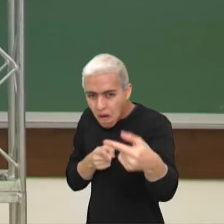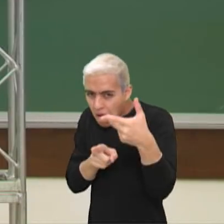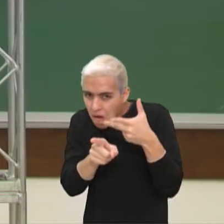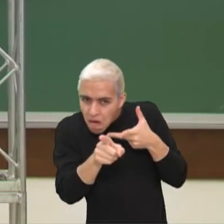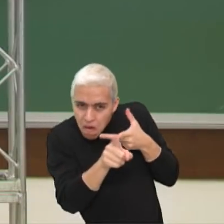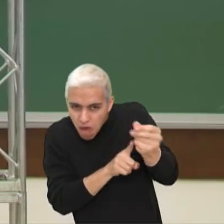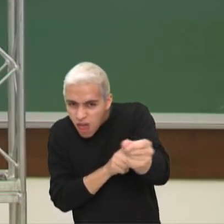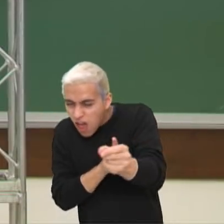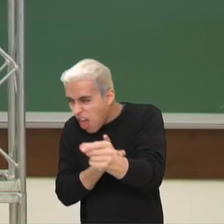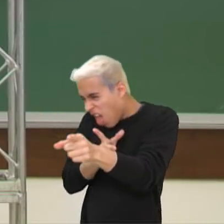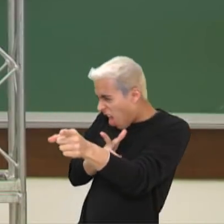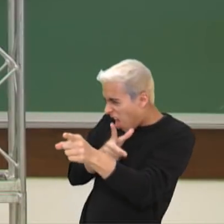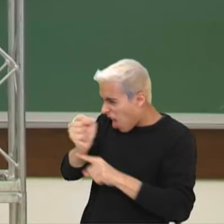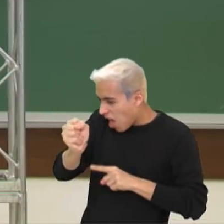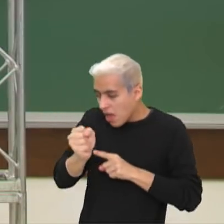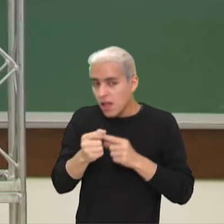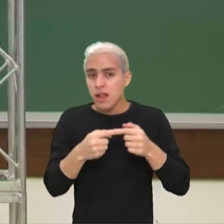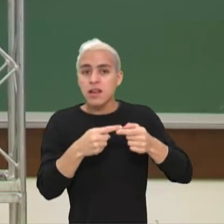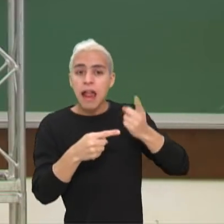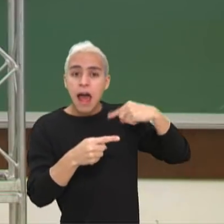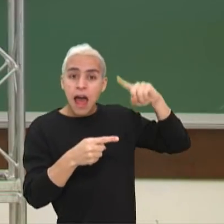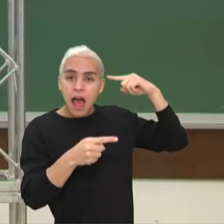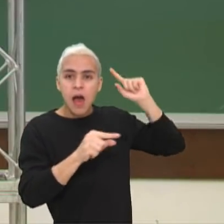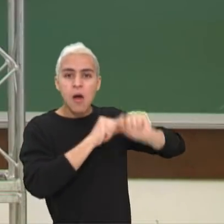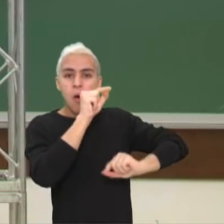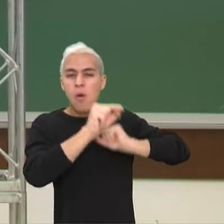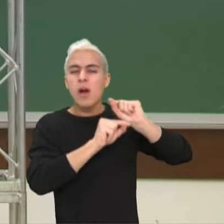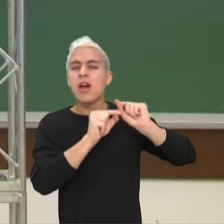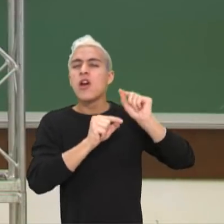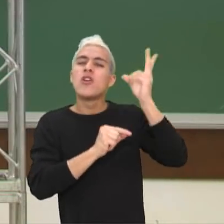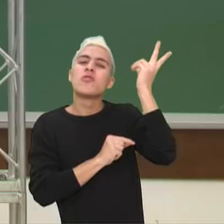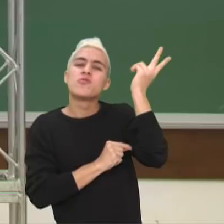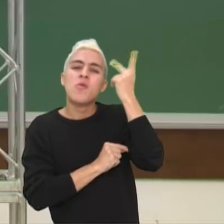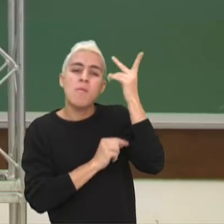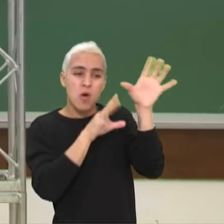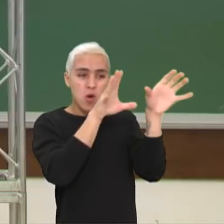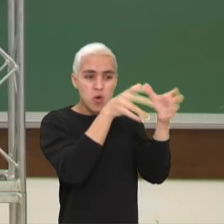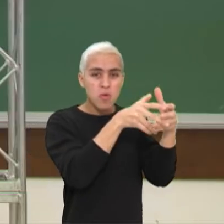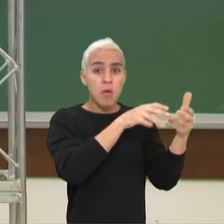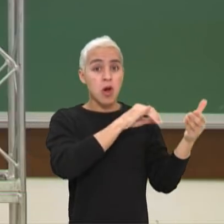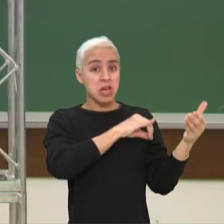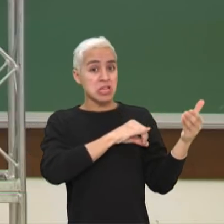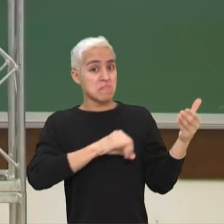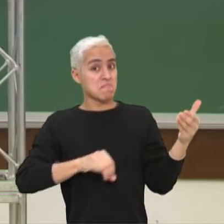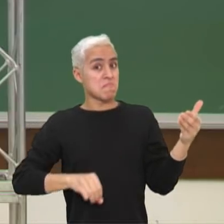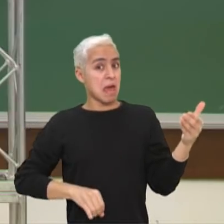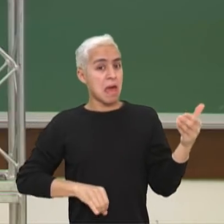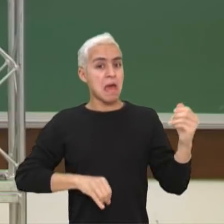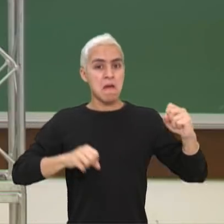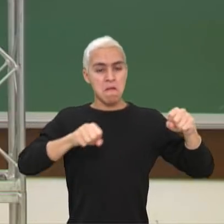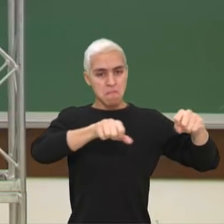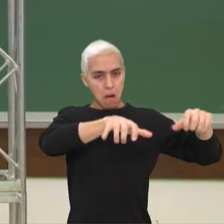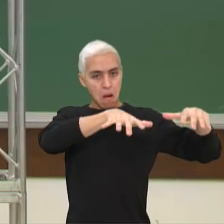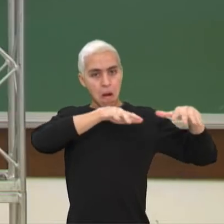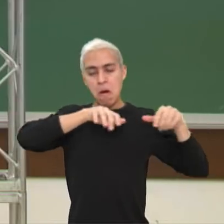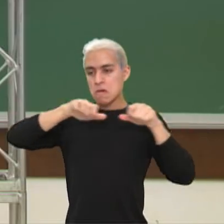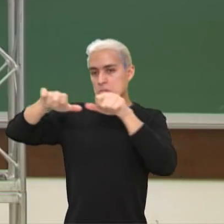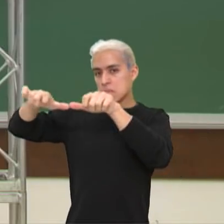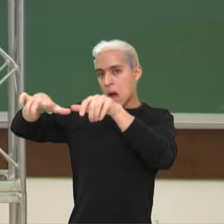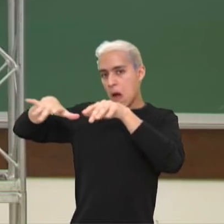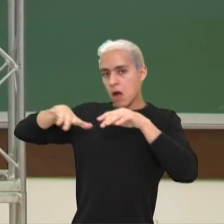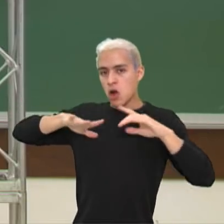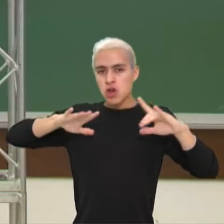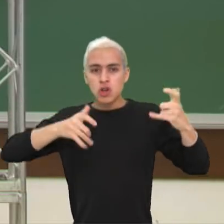lá antiga, lá, né, era muito comum os impérios, os exércitos. Então, eles faziam jogos